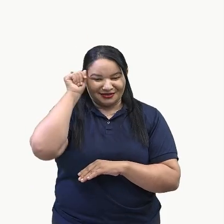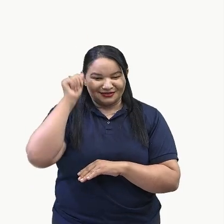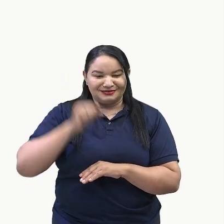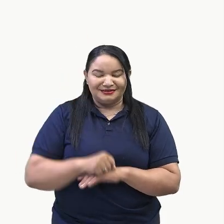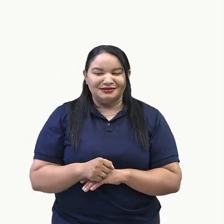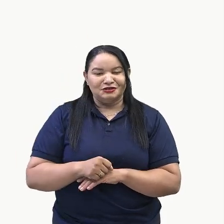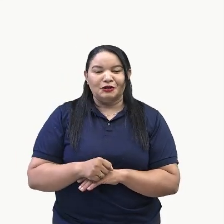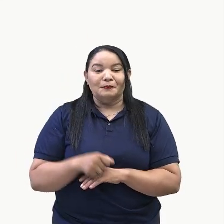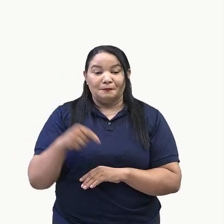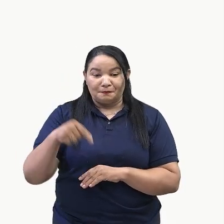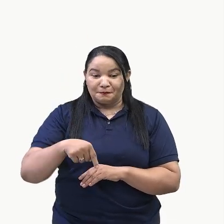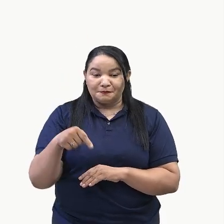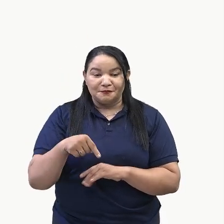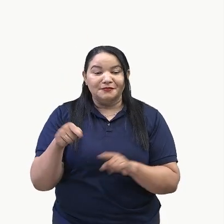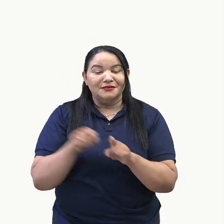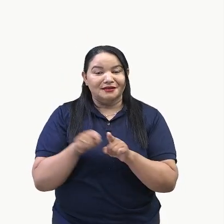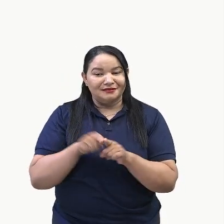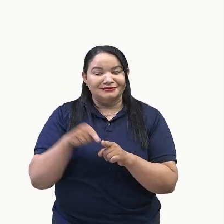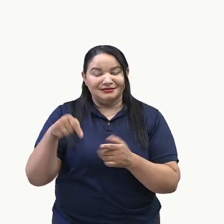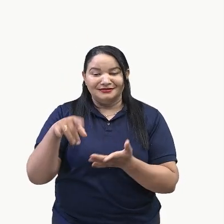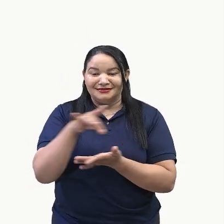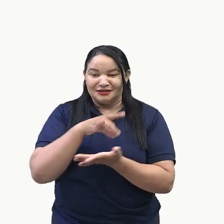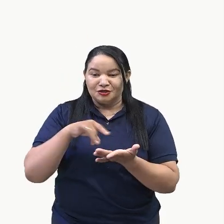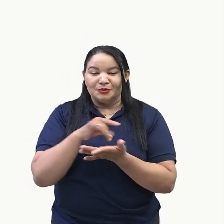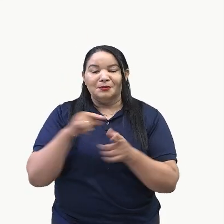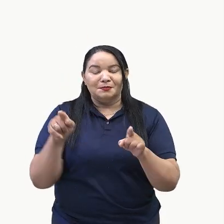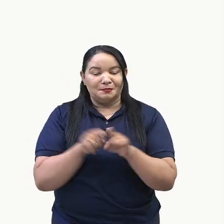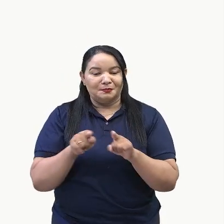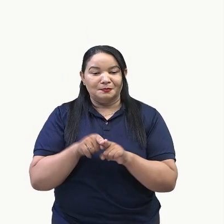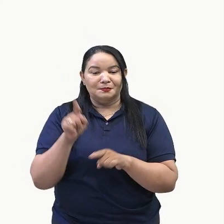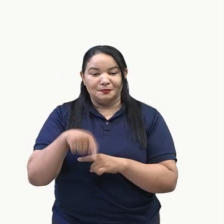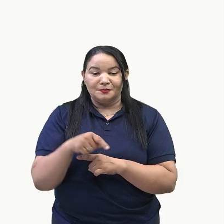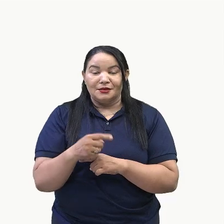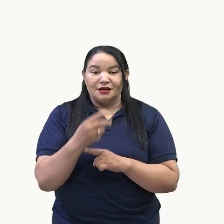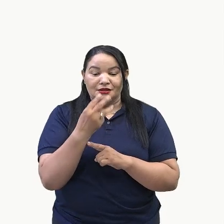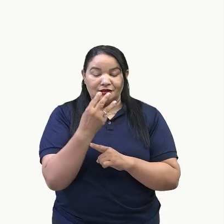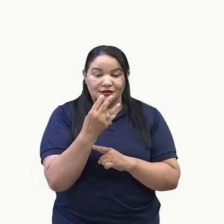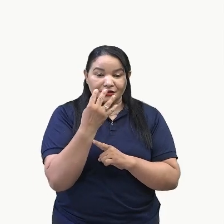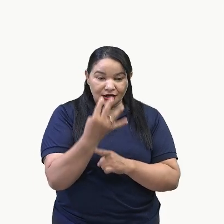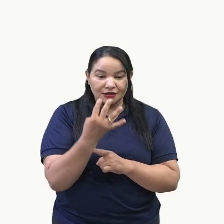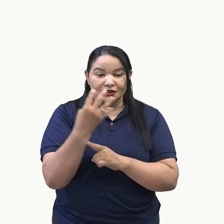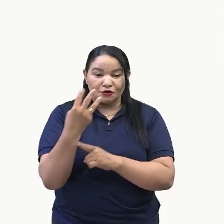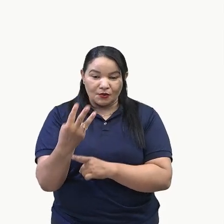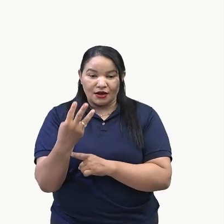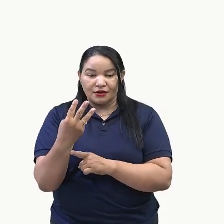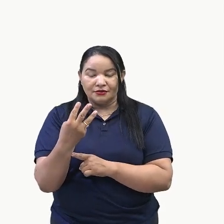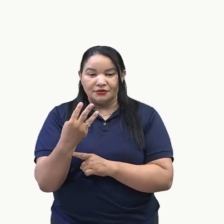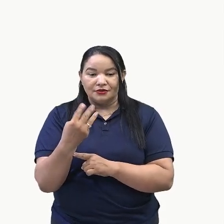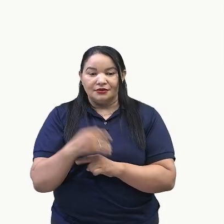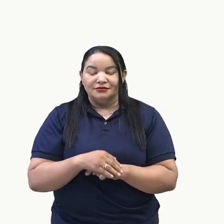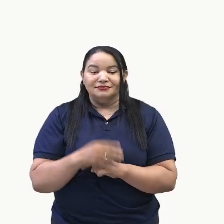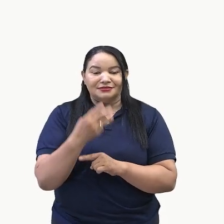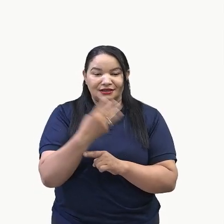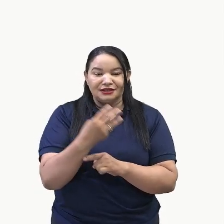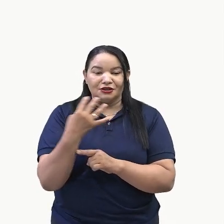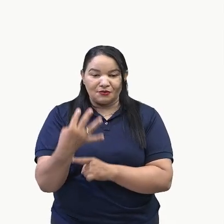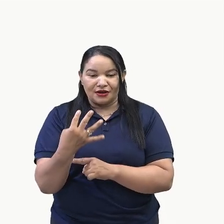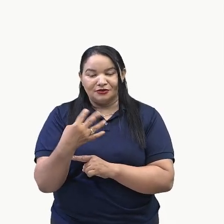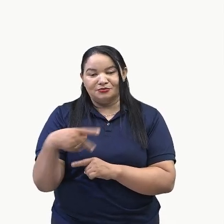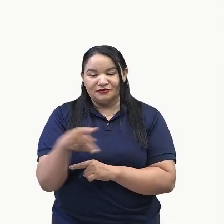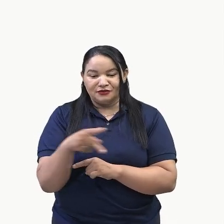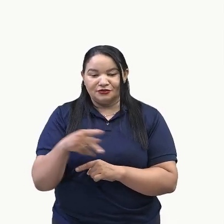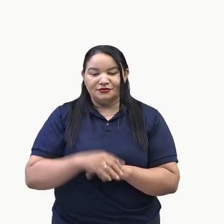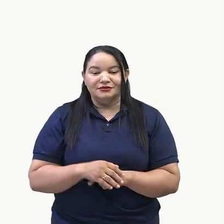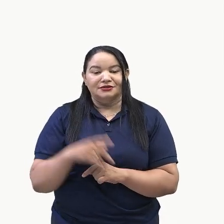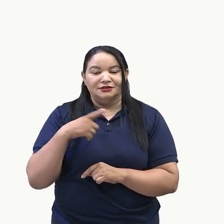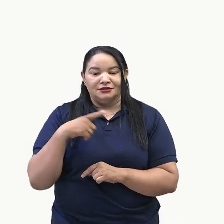é onde está localizado este Centro de Mídias. São 34 professores, né? Seguido ali do estado do Pará,